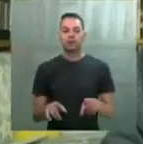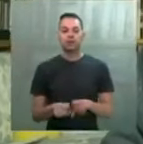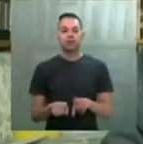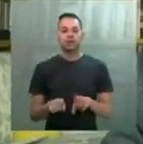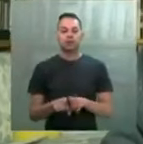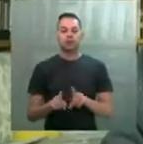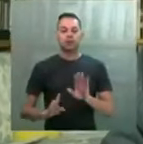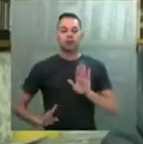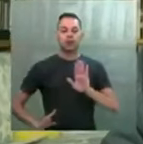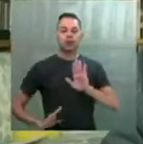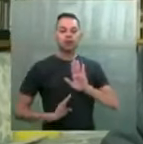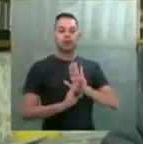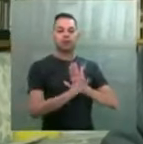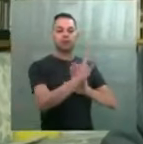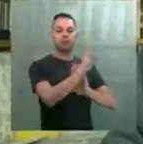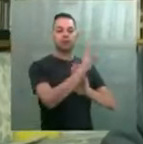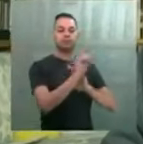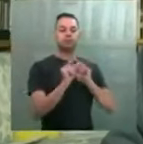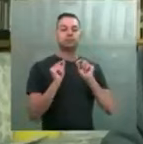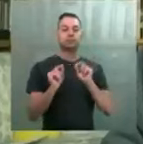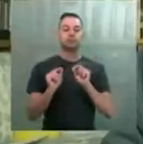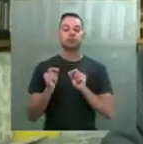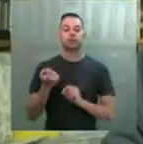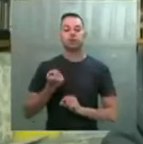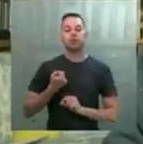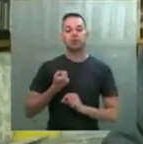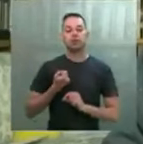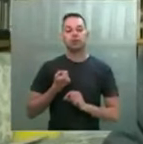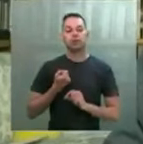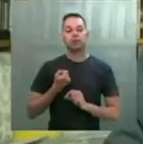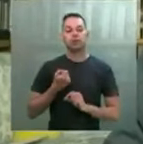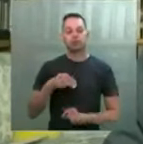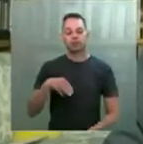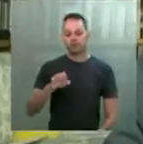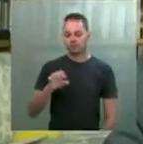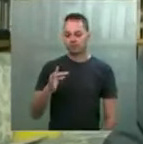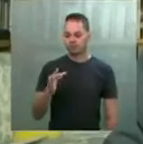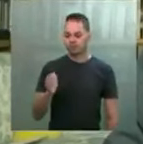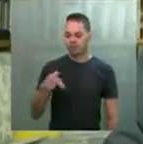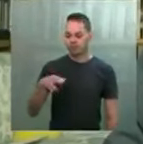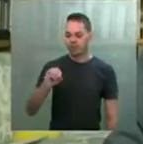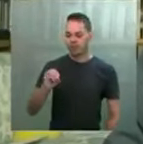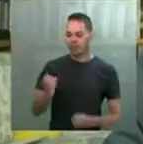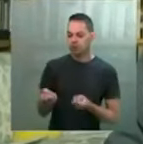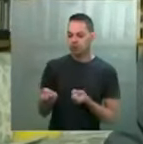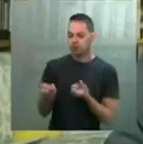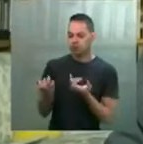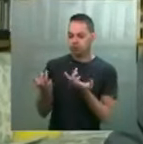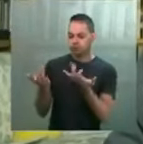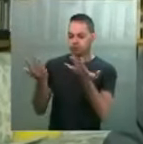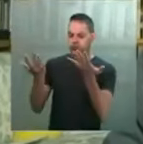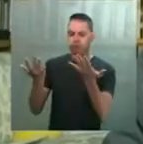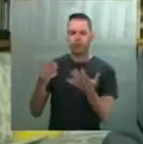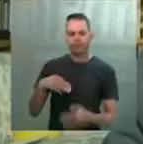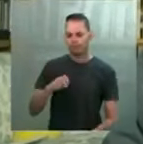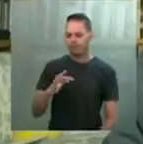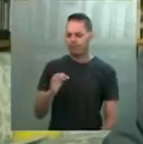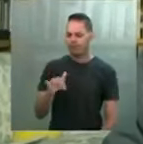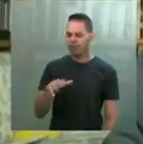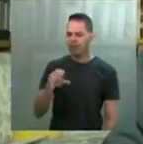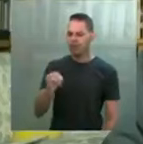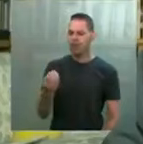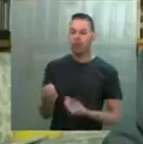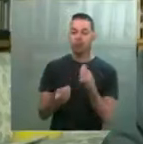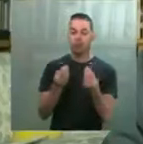temos aumentado enormemente também o número de emissões de metano para a atmosfera, que é derivado